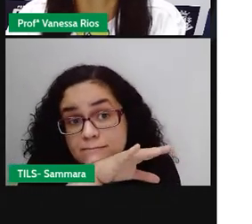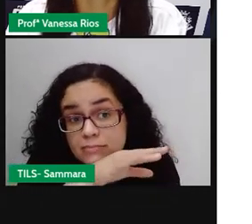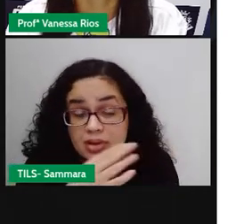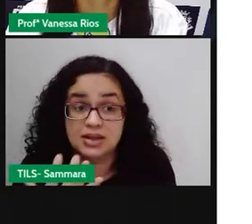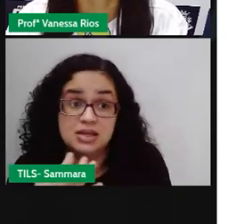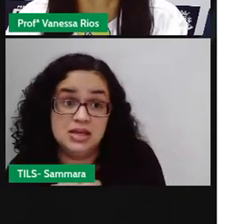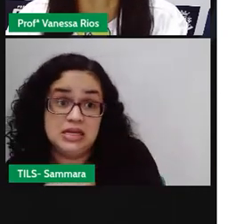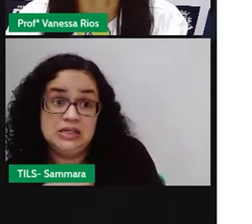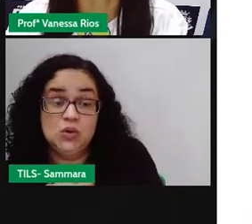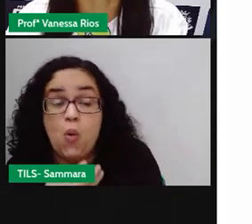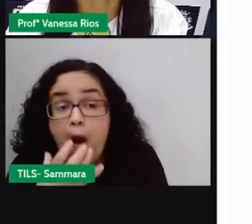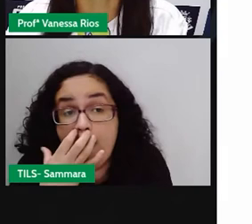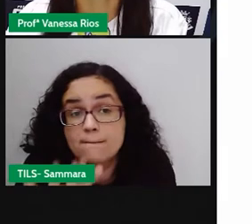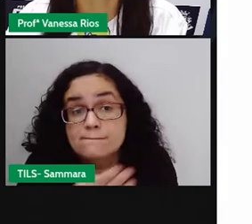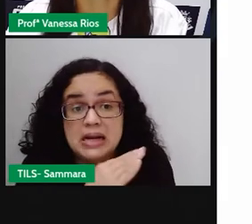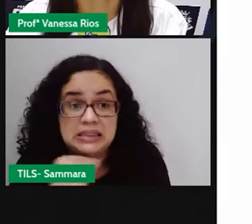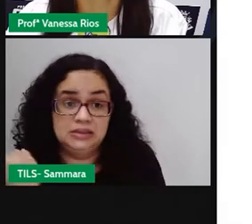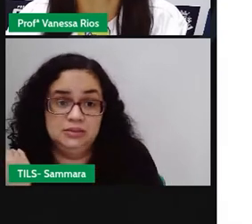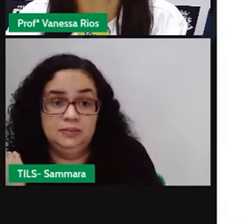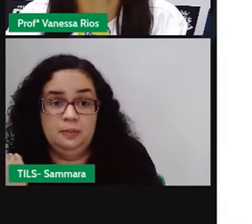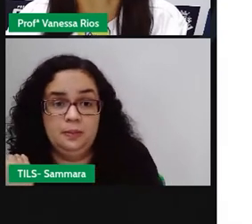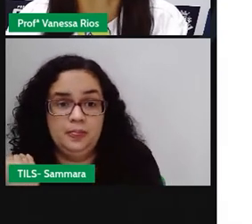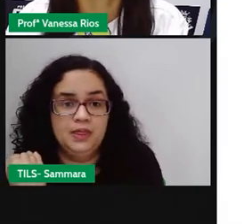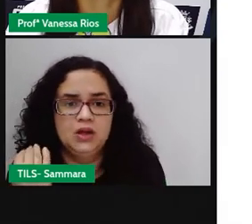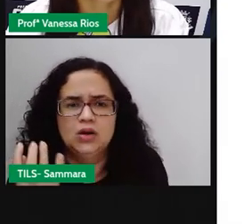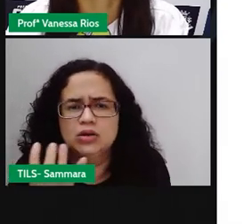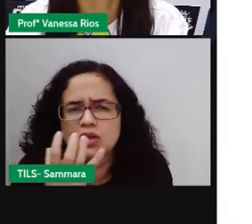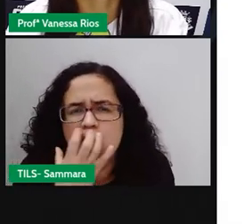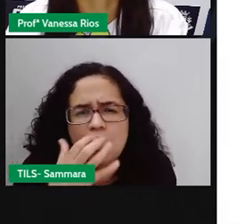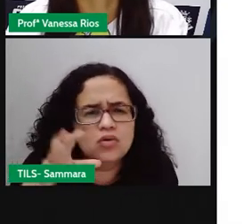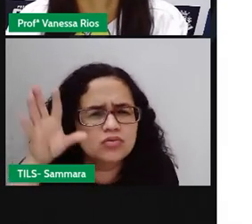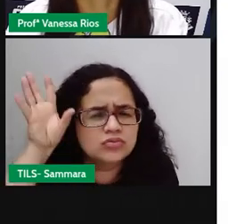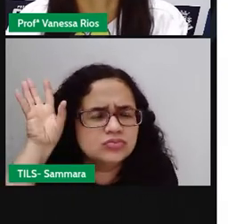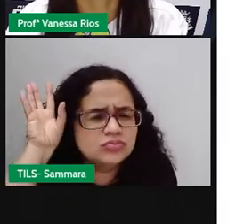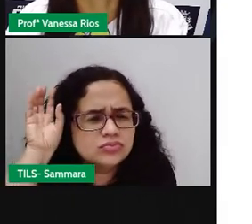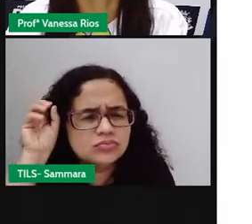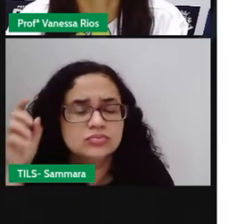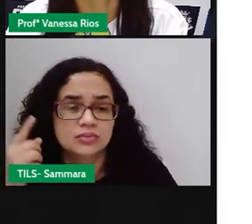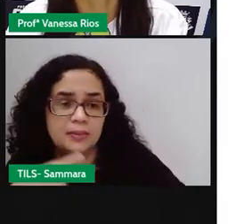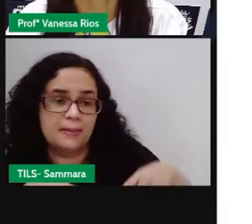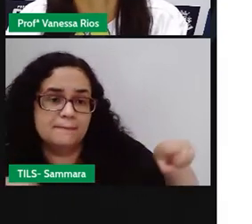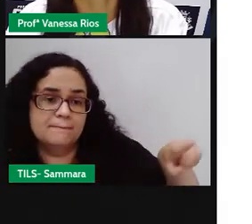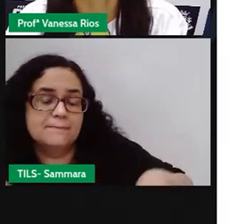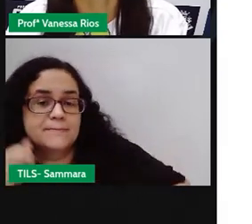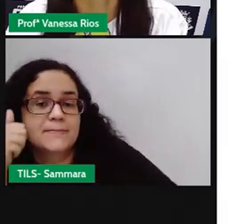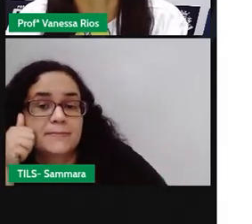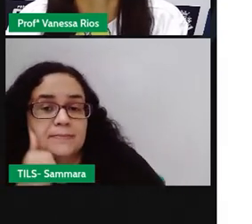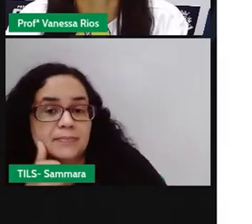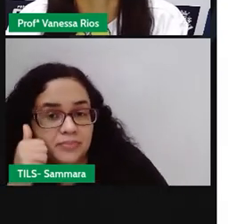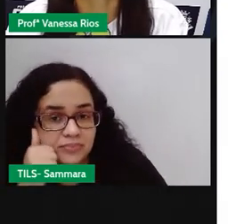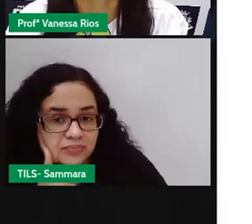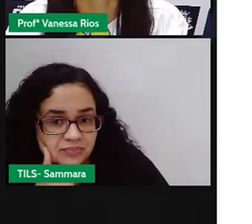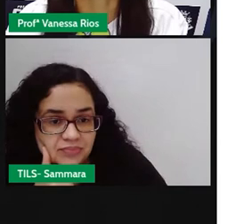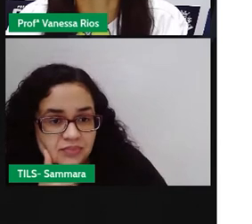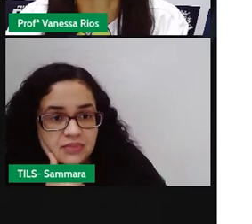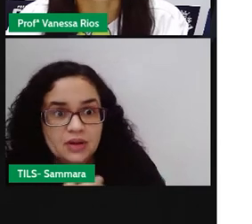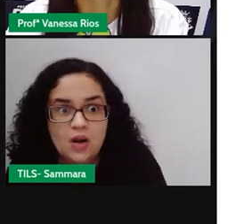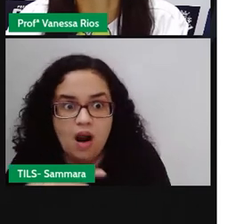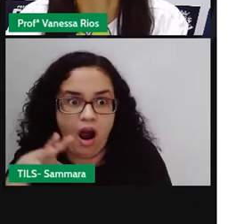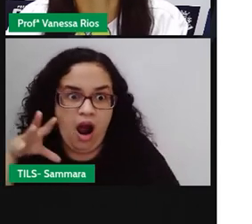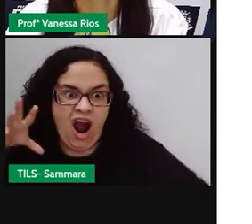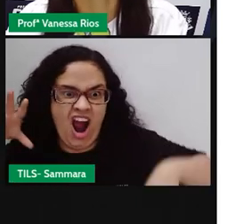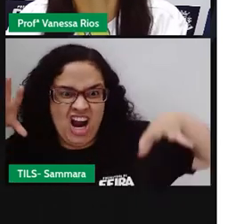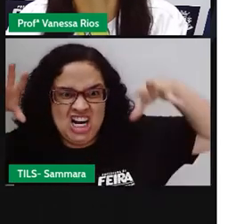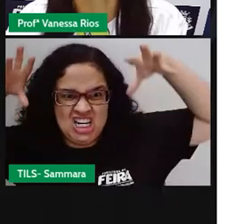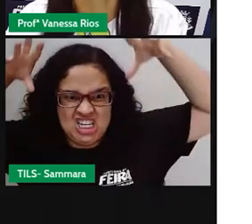aqui. O bicho quer me matar." O cachorro, quando ouviu o cântico da menina, veio feito uma